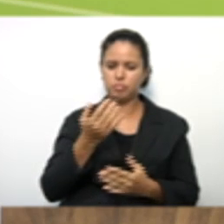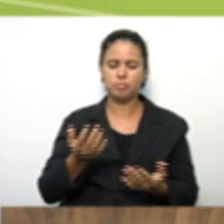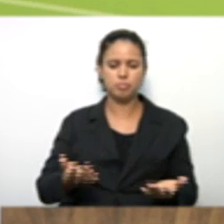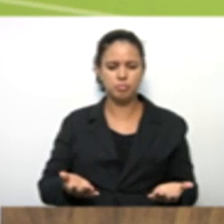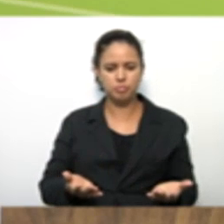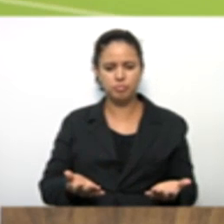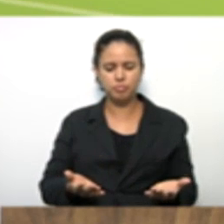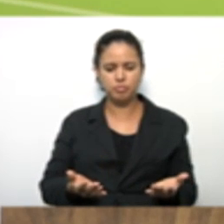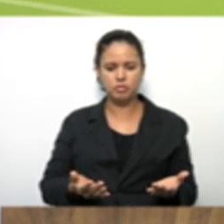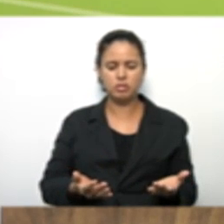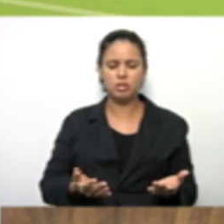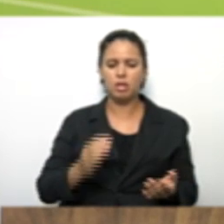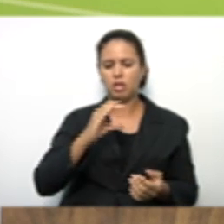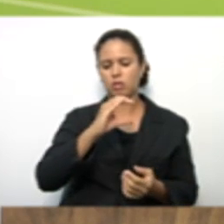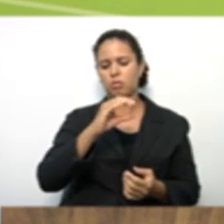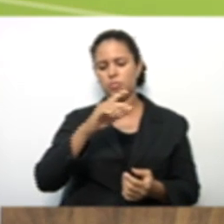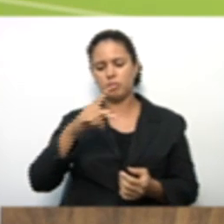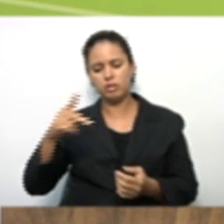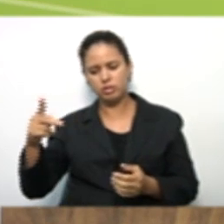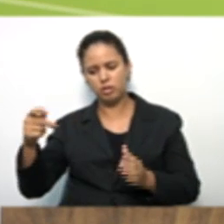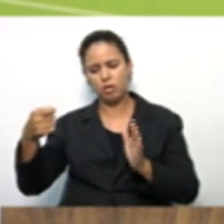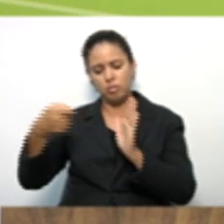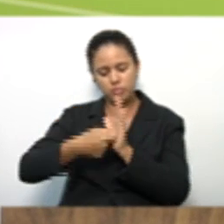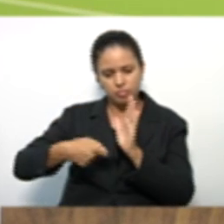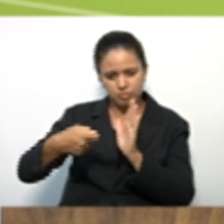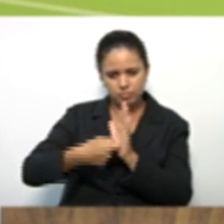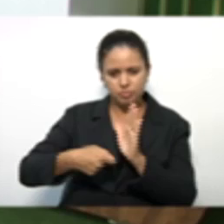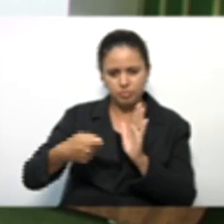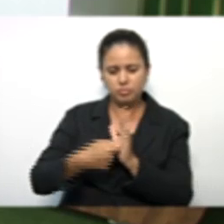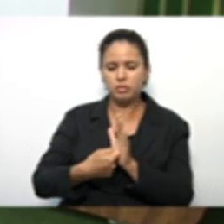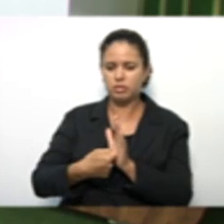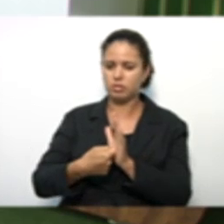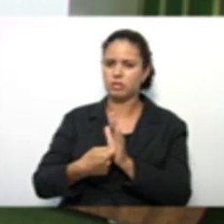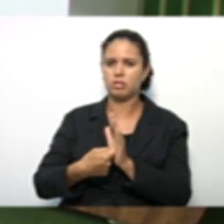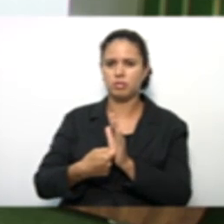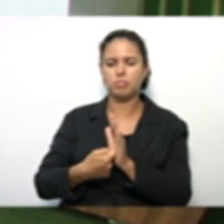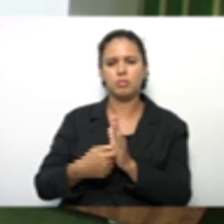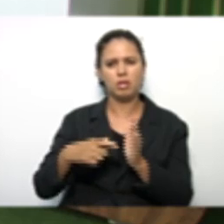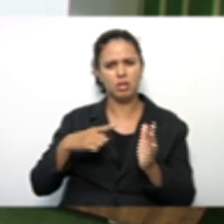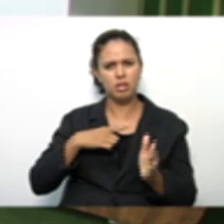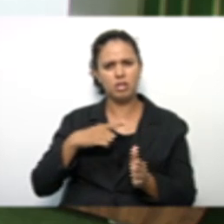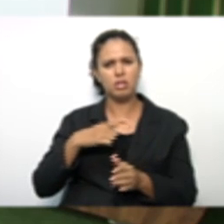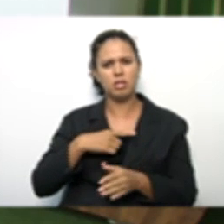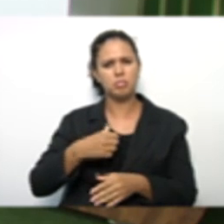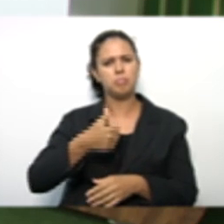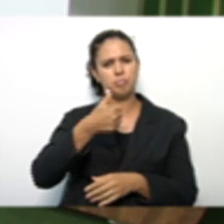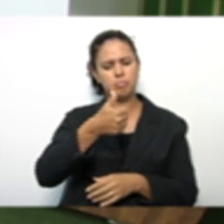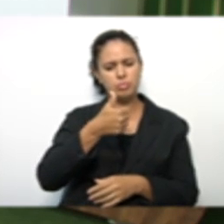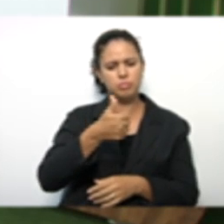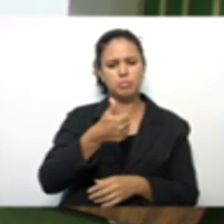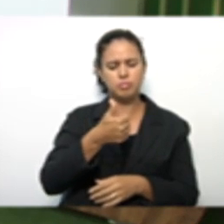professora, a obrigação às vezes tem seu lado positivo. Com Quando você certeza. pega um empréstimo, né, com o fim de fazer capital de giro na